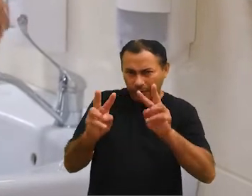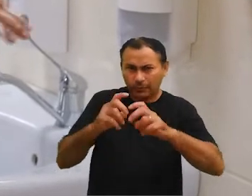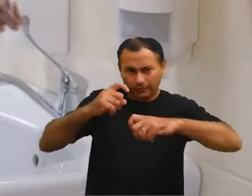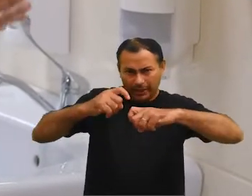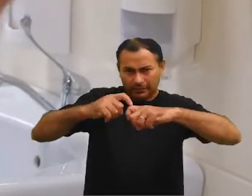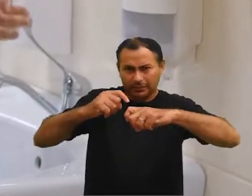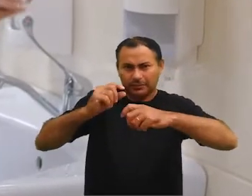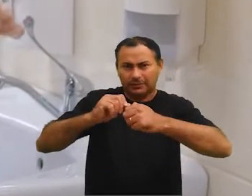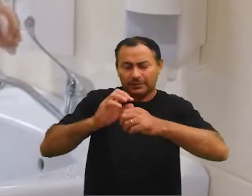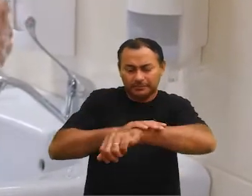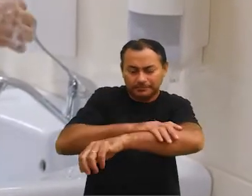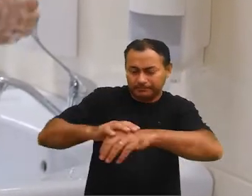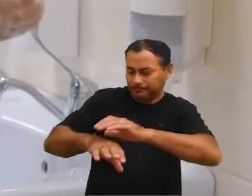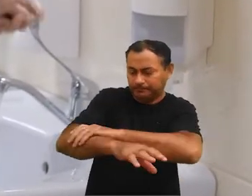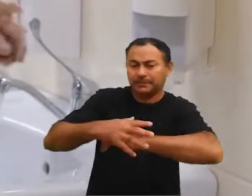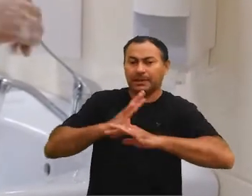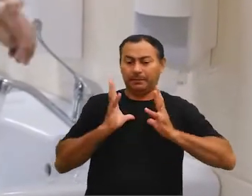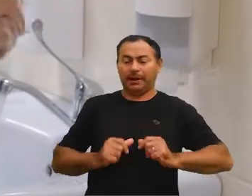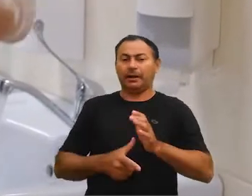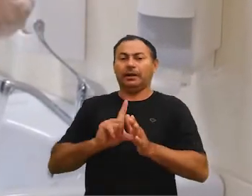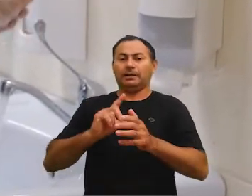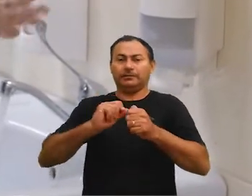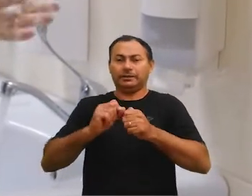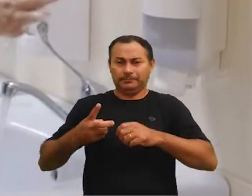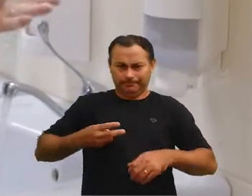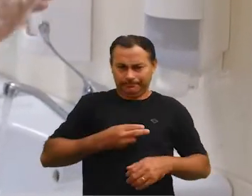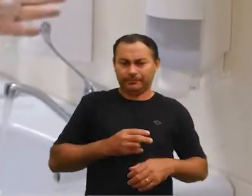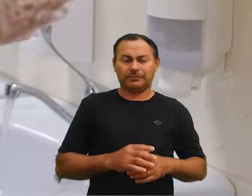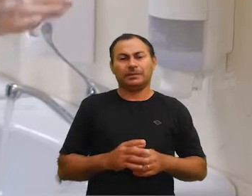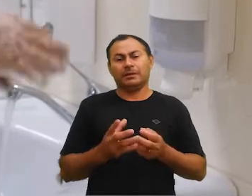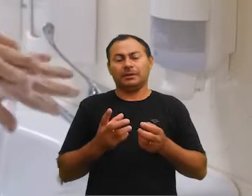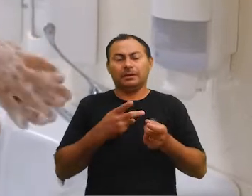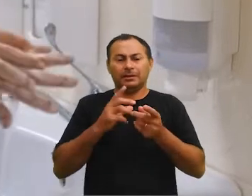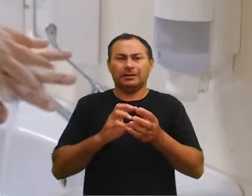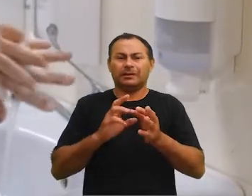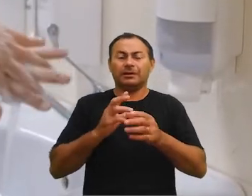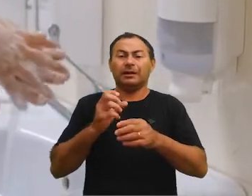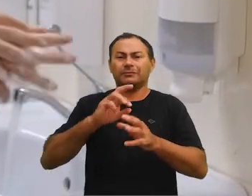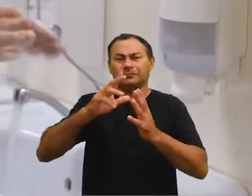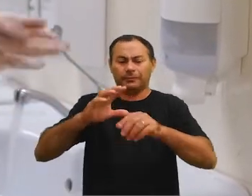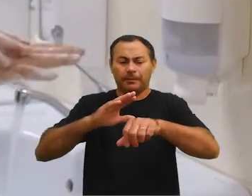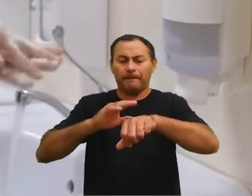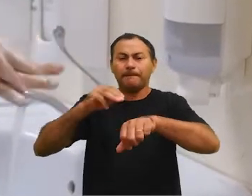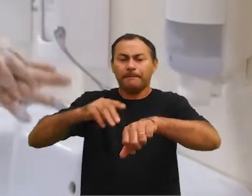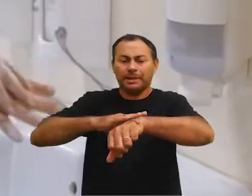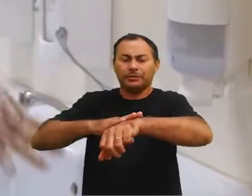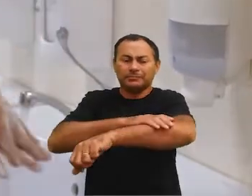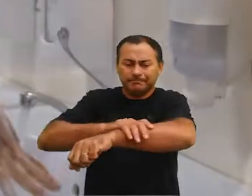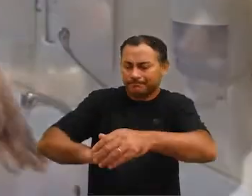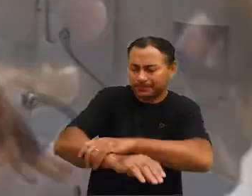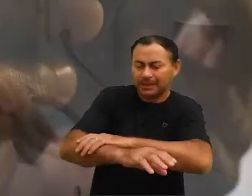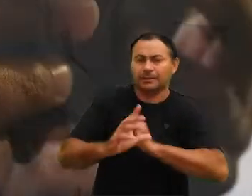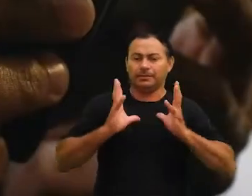já viu um médico esfregar as suas mãos antes de fazer uma cirurgia? Ele fica ali vários minutos fazendo aquilo, não